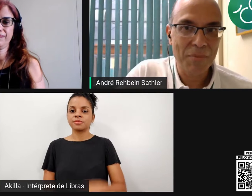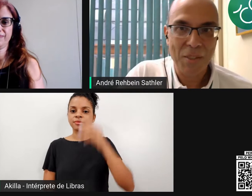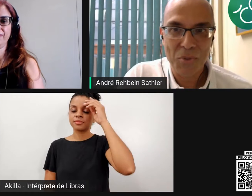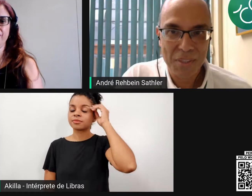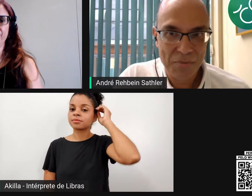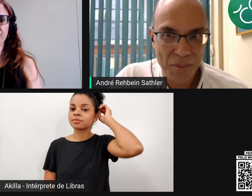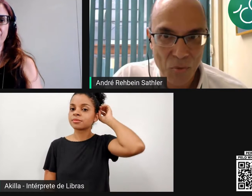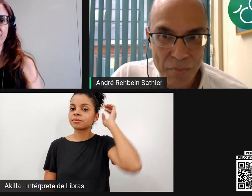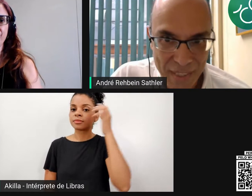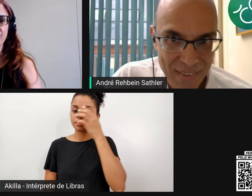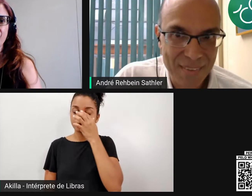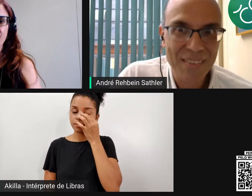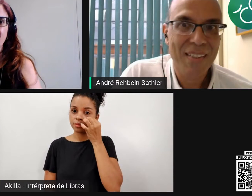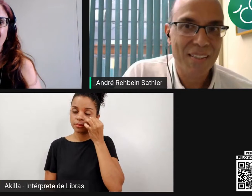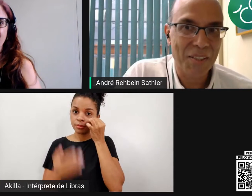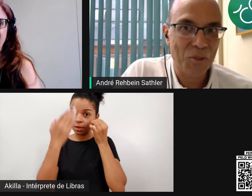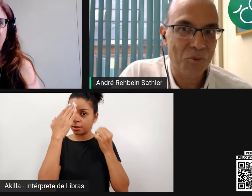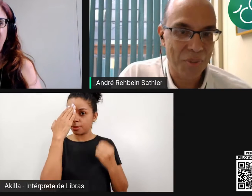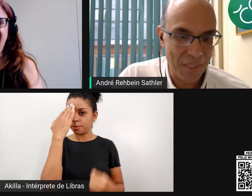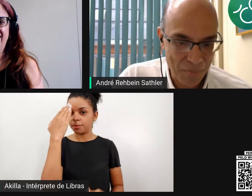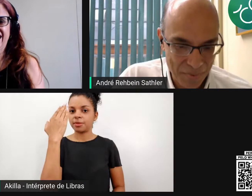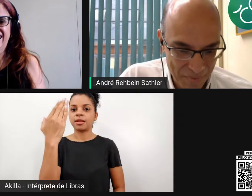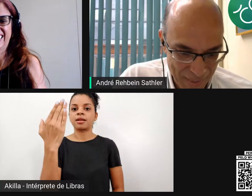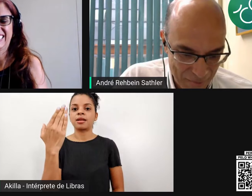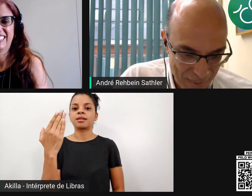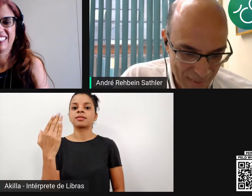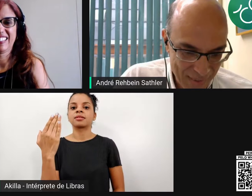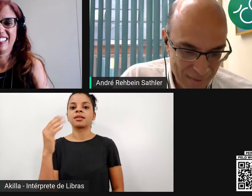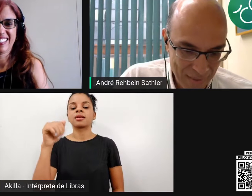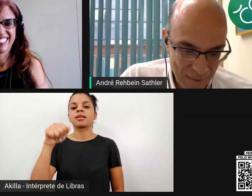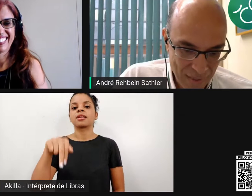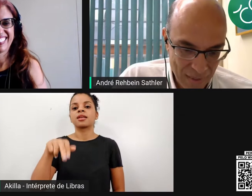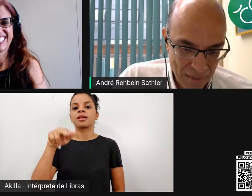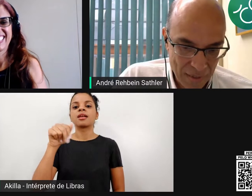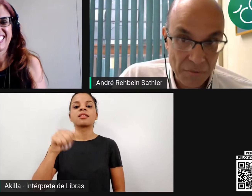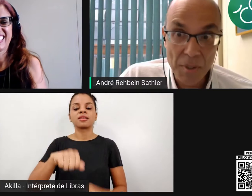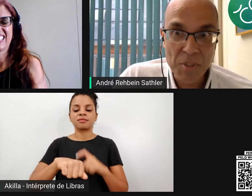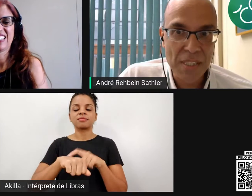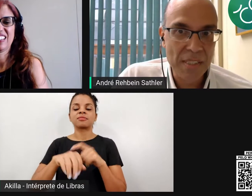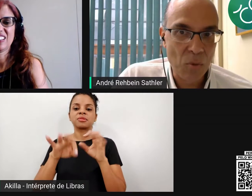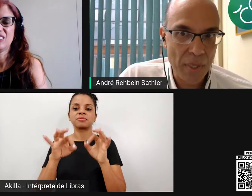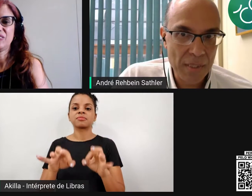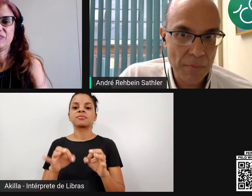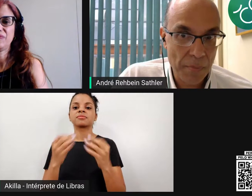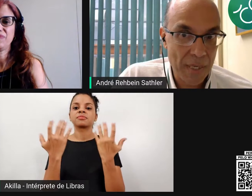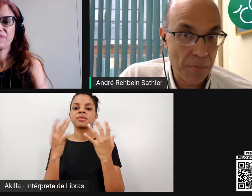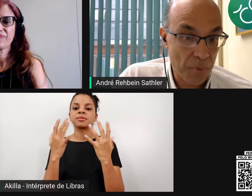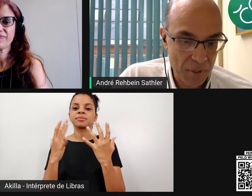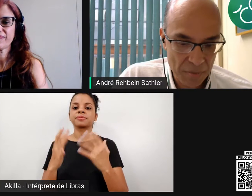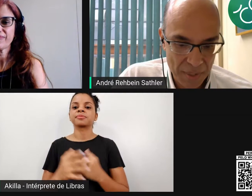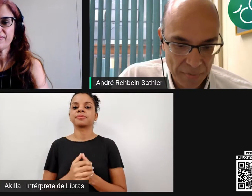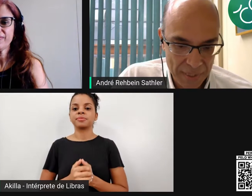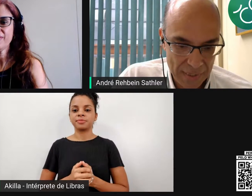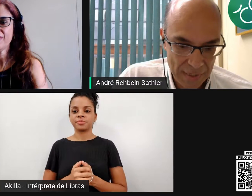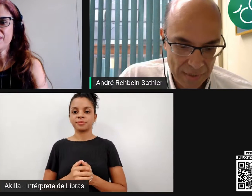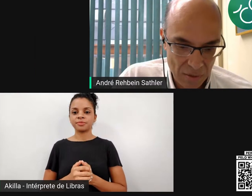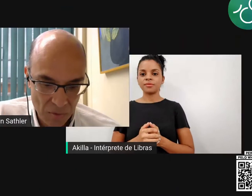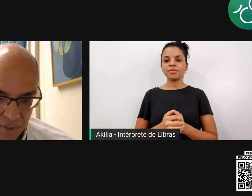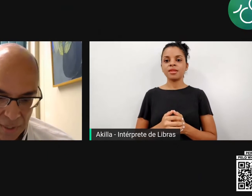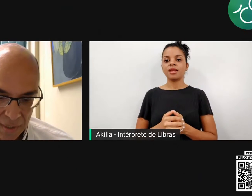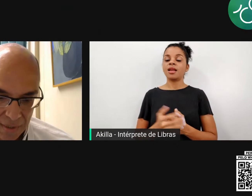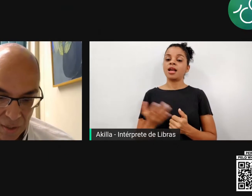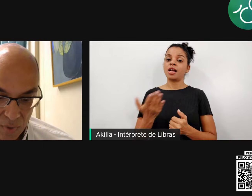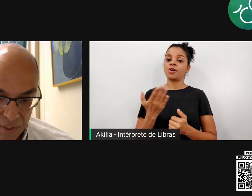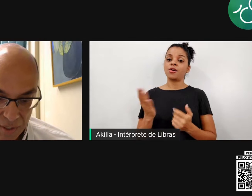Obrigado, Ana Maruzia, ficou bem dentro do tempo, parabéns. E vamos na sequência para a próxima